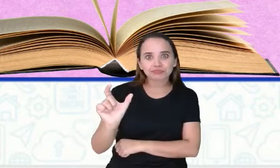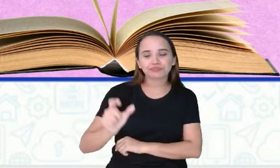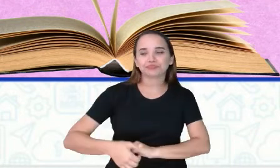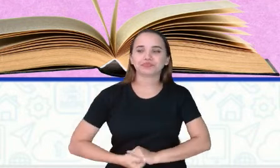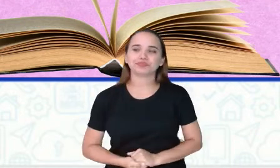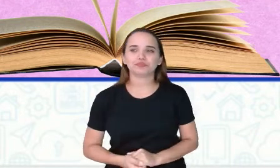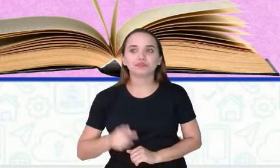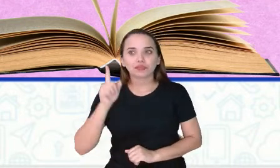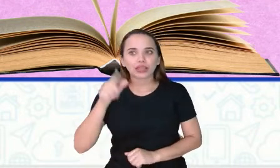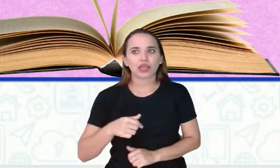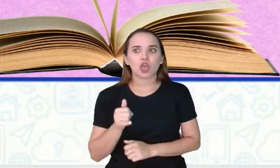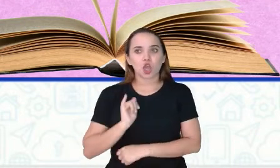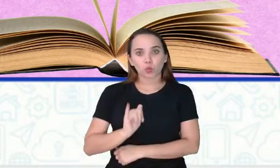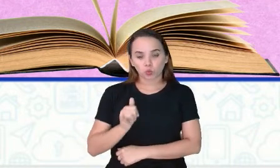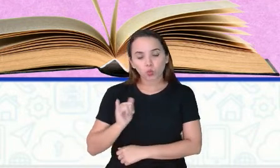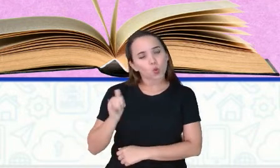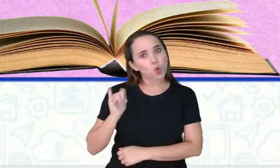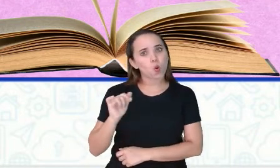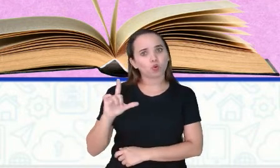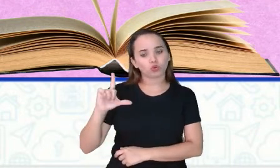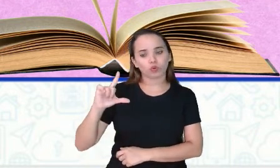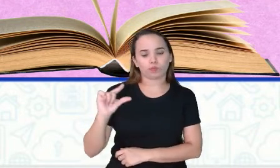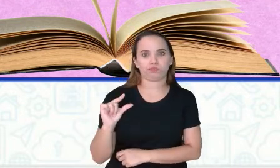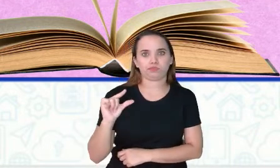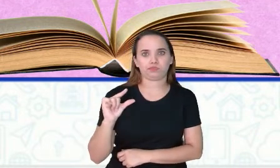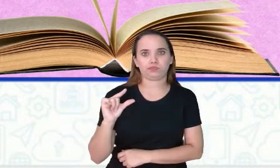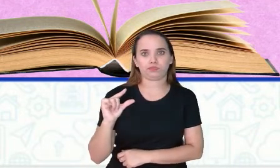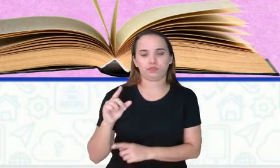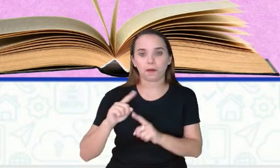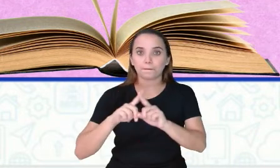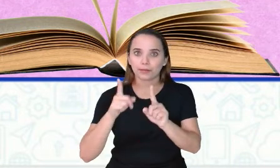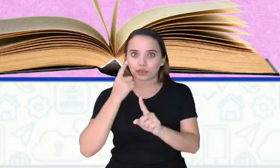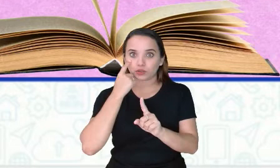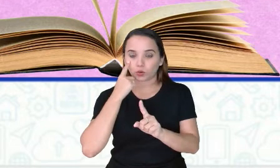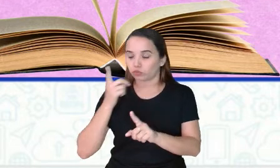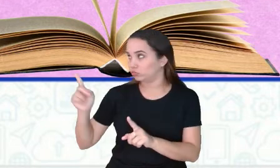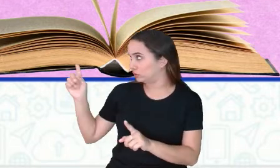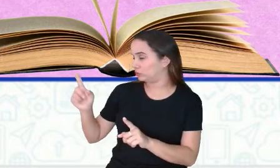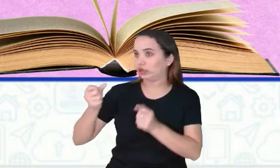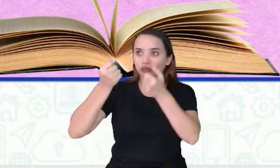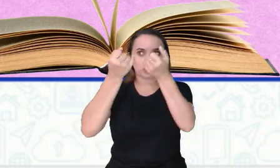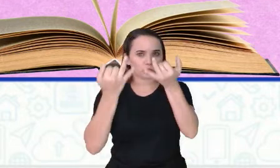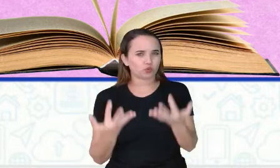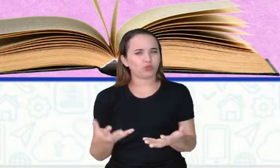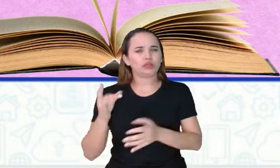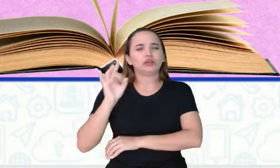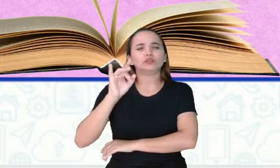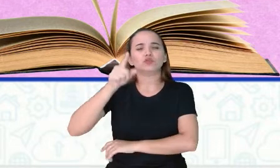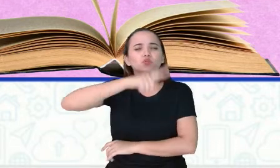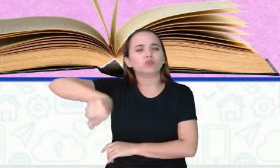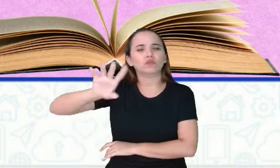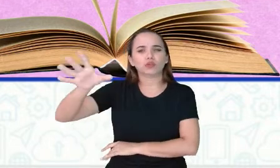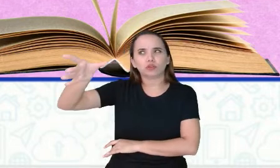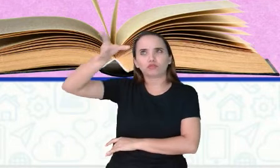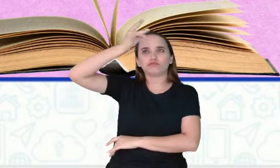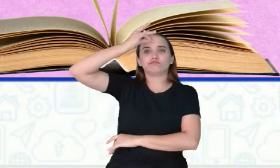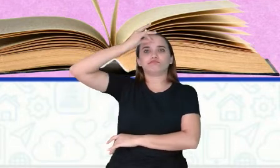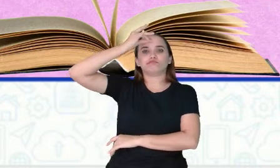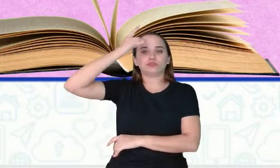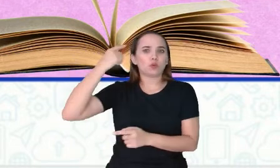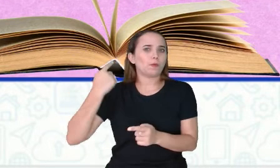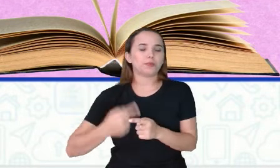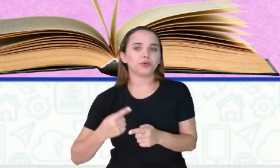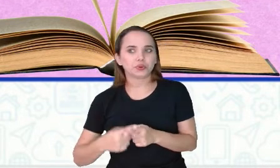espécie de conto muito pequeno. Mas, olha, isso aqui é uma explicação bem simplória, assim, é só para você fixar.